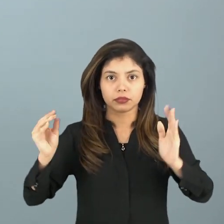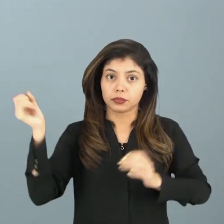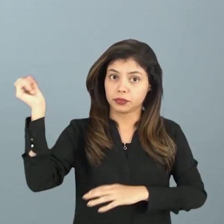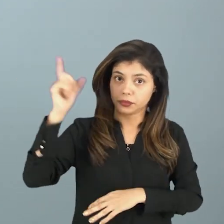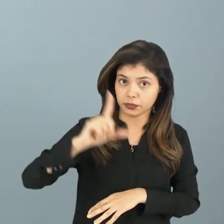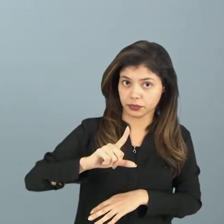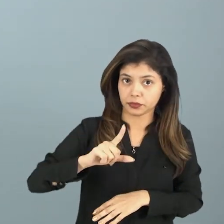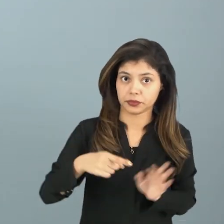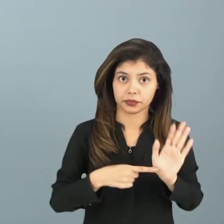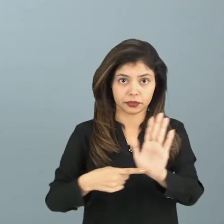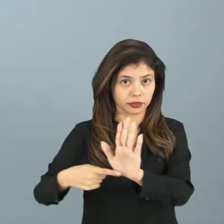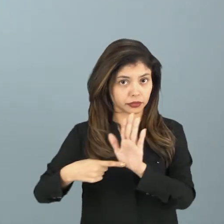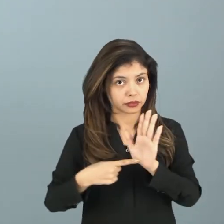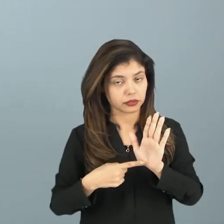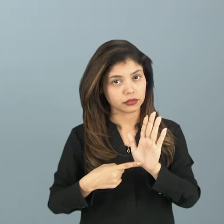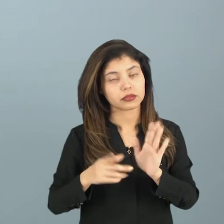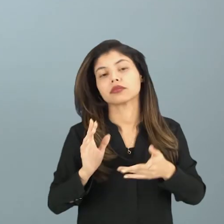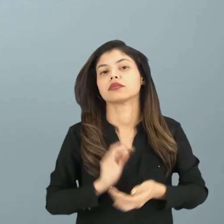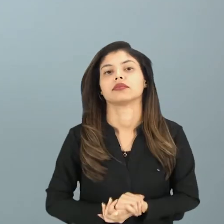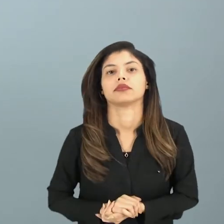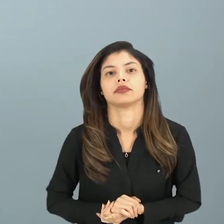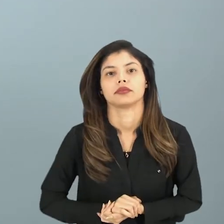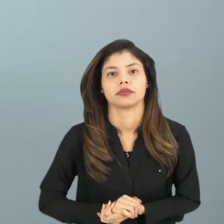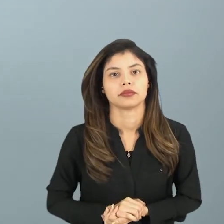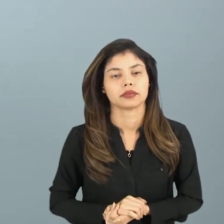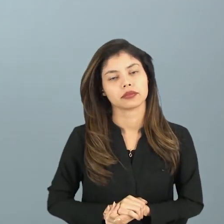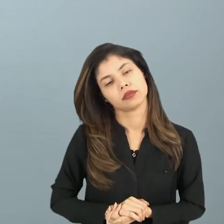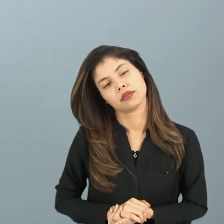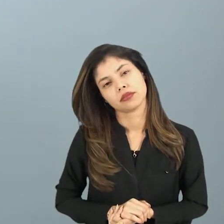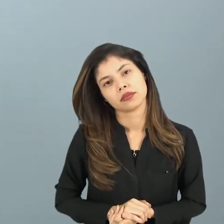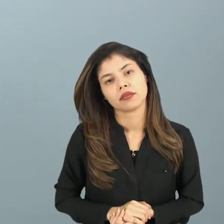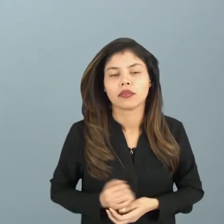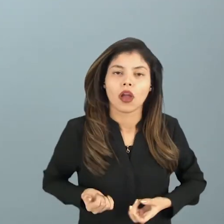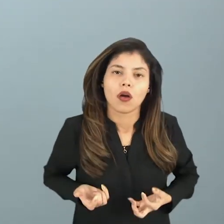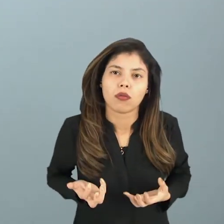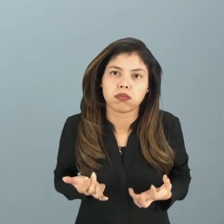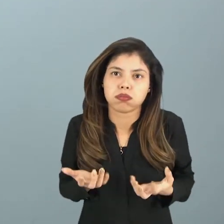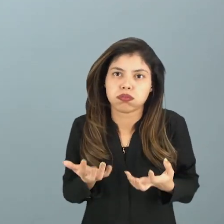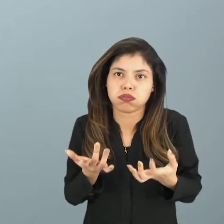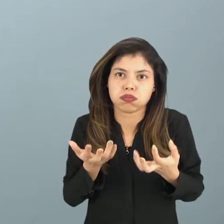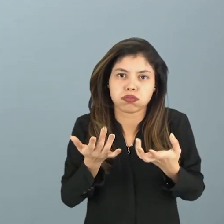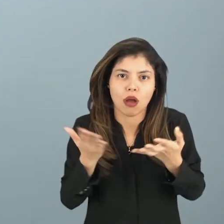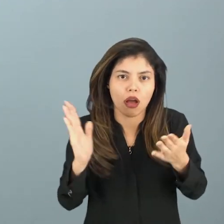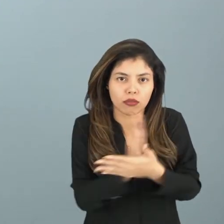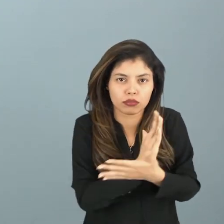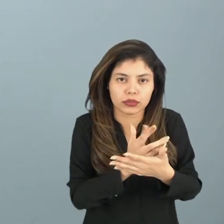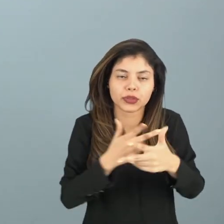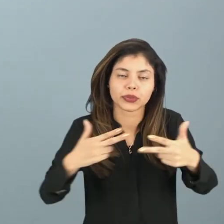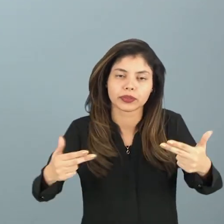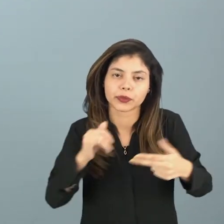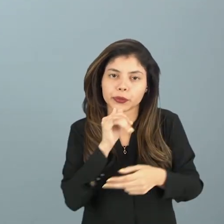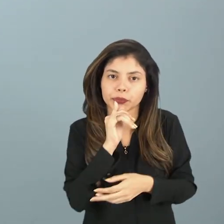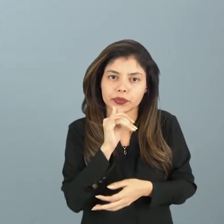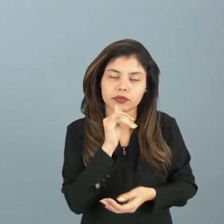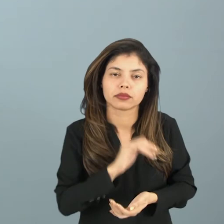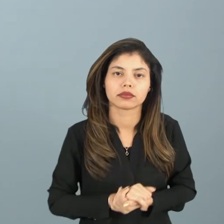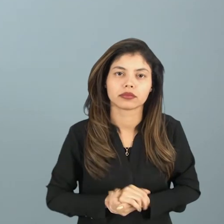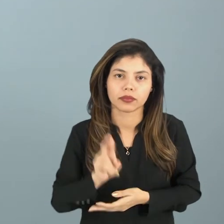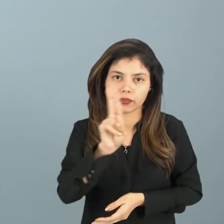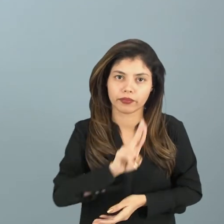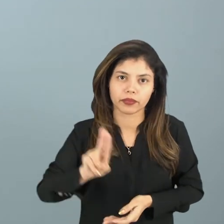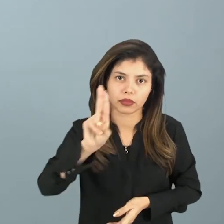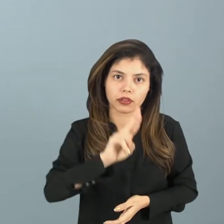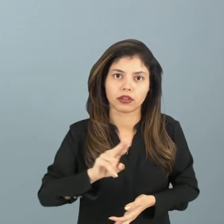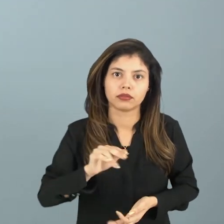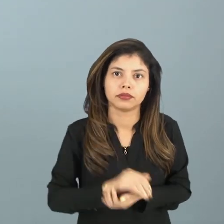sol nos emite, nos proporciona para aquecer algumas coisas. Como, por exemplo, a gente